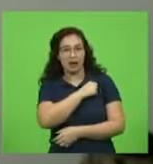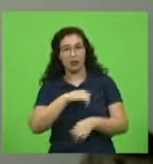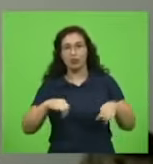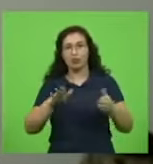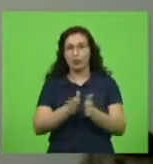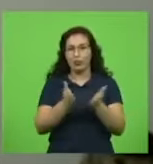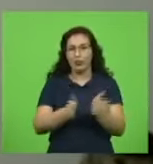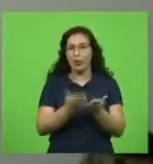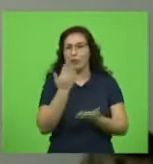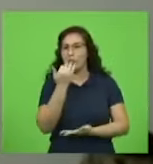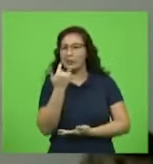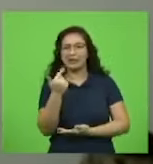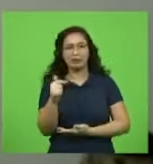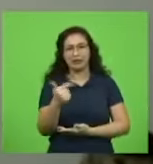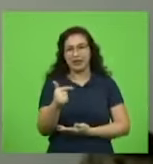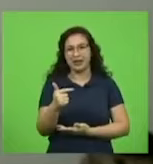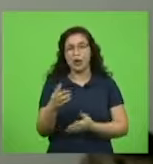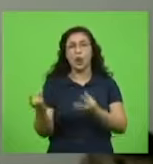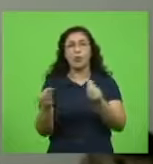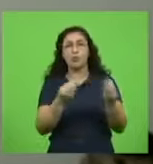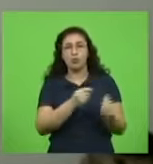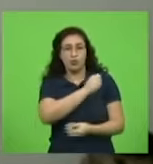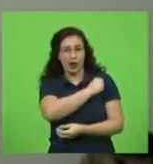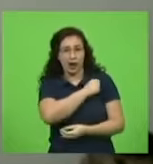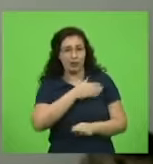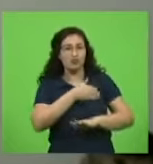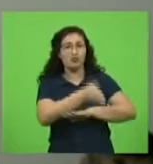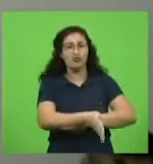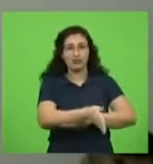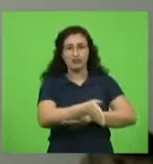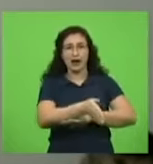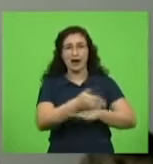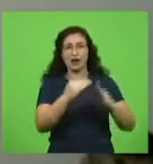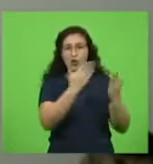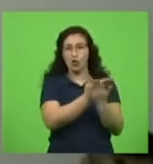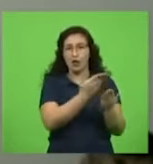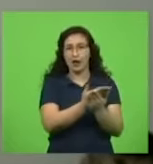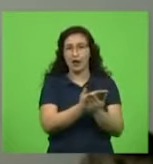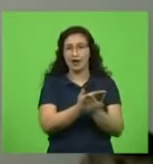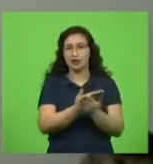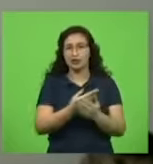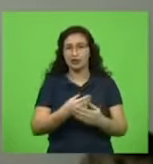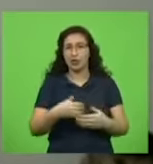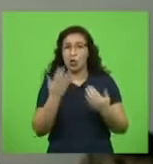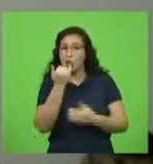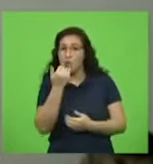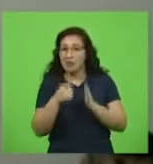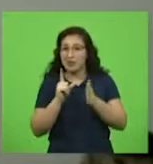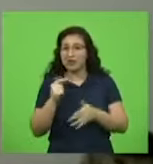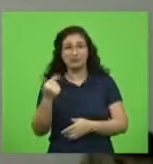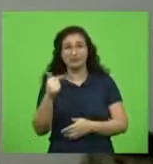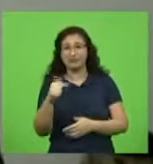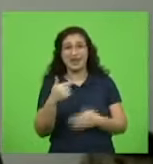muitos alunos que vão para a escola sem nenhum lanche quando saem de casa. Então, o primeiro lanche é na escola,